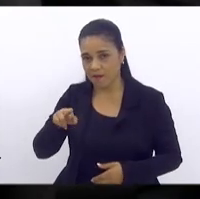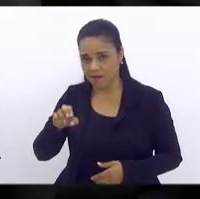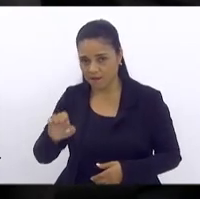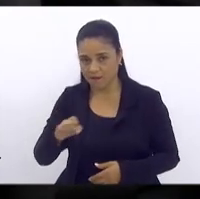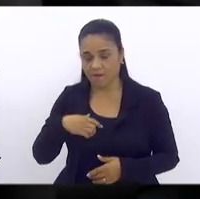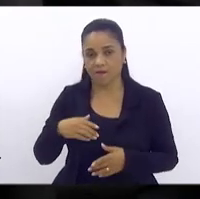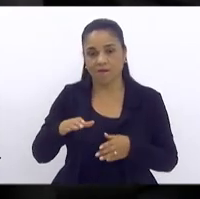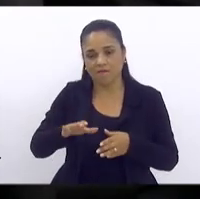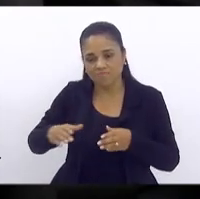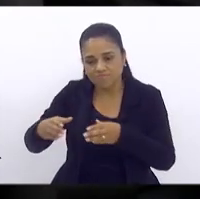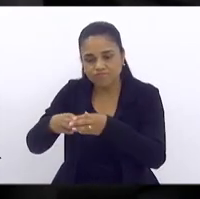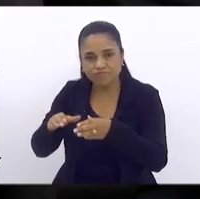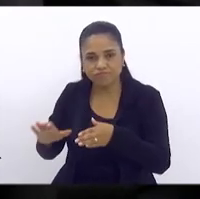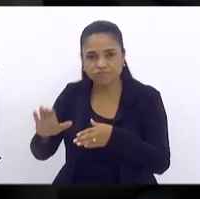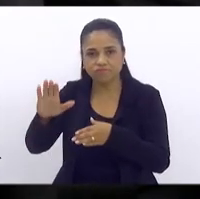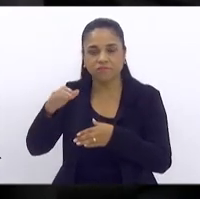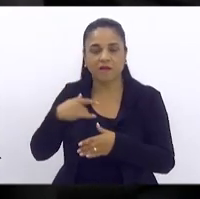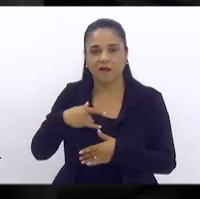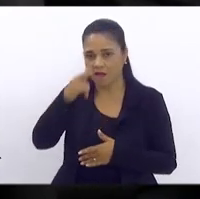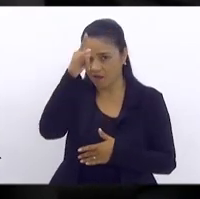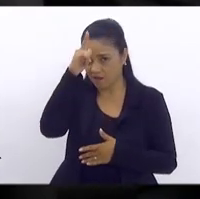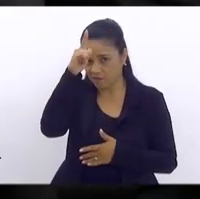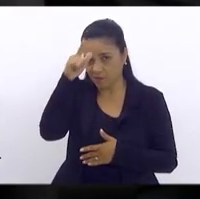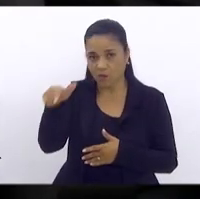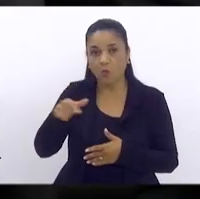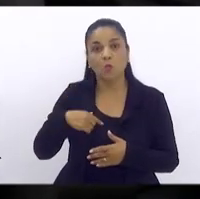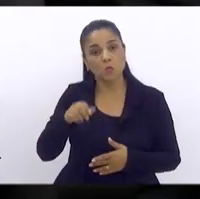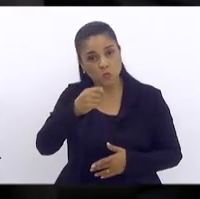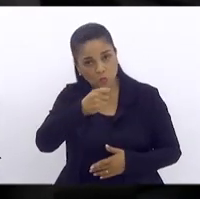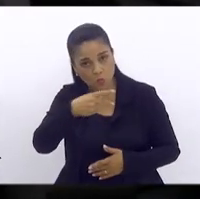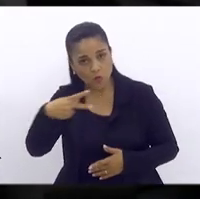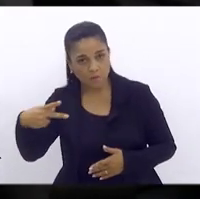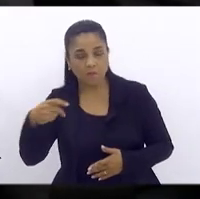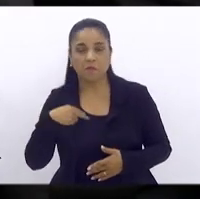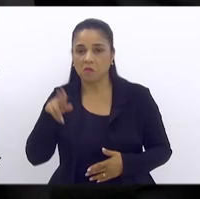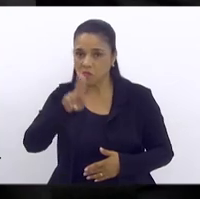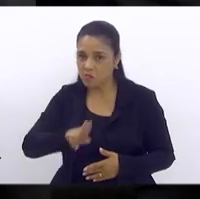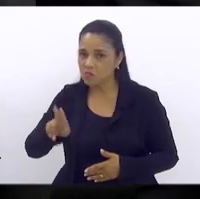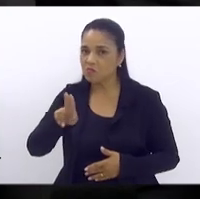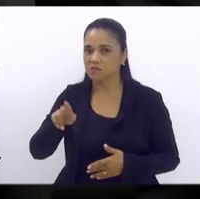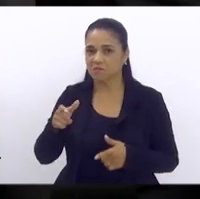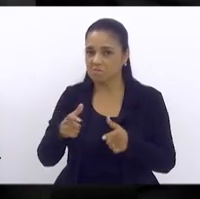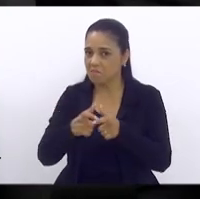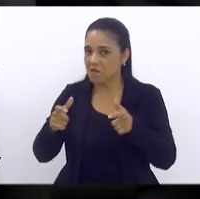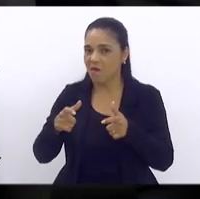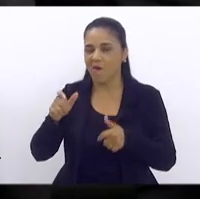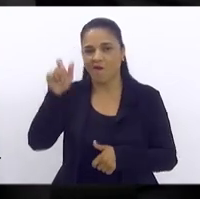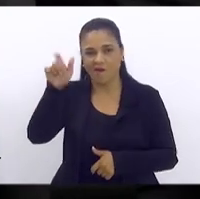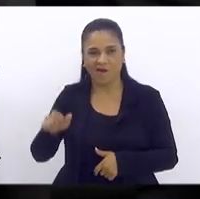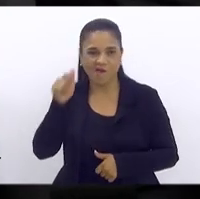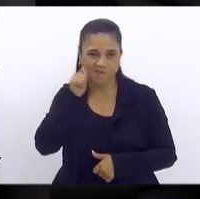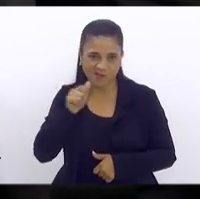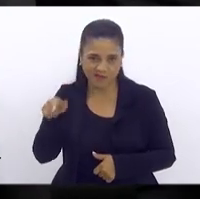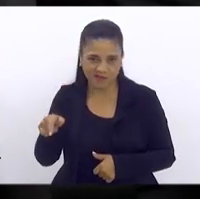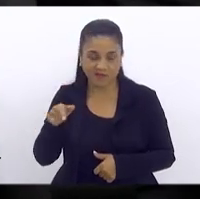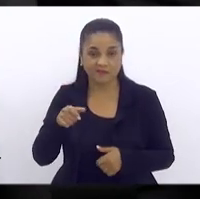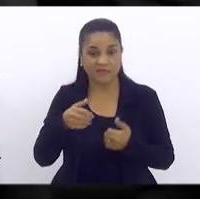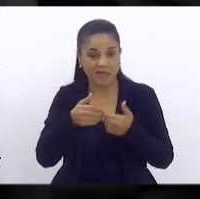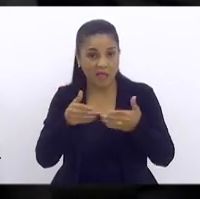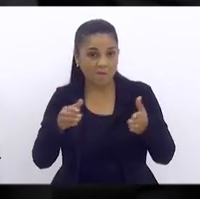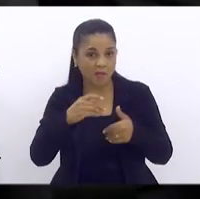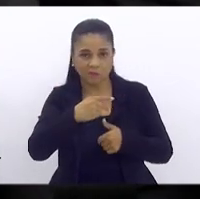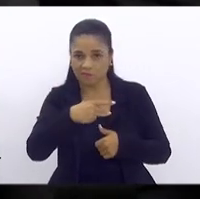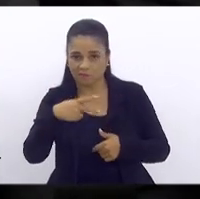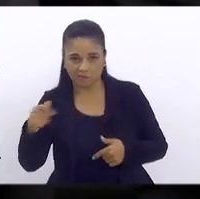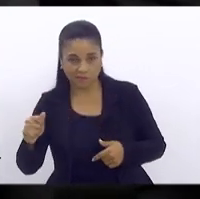que utilizam o aplicativo, em sua maioria. Isso foi super interessante. O grande trunfo do sistema é permitir isso. Primeiro, ele é aberto, então a mulher